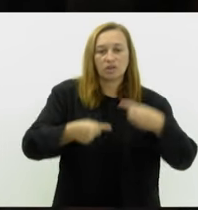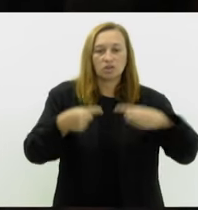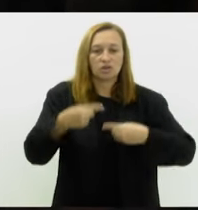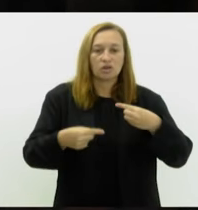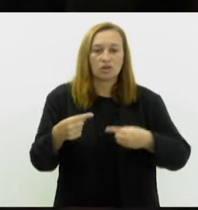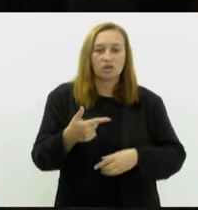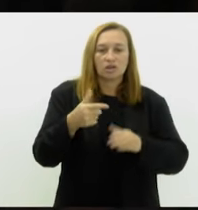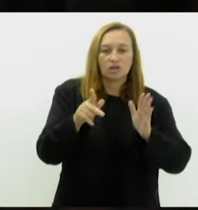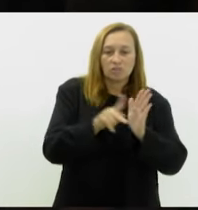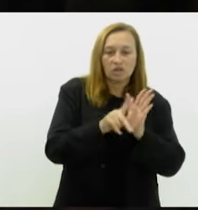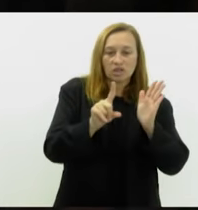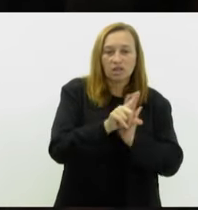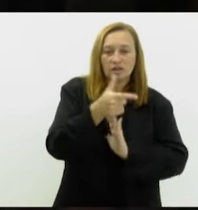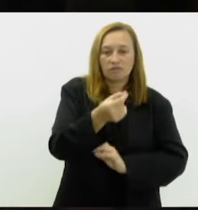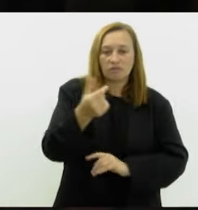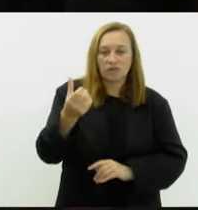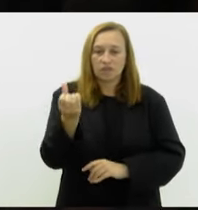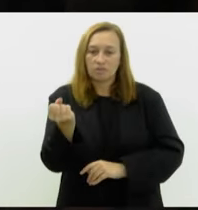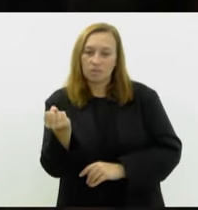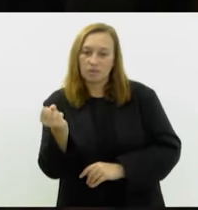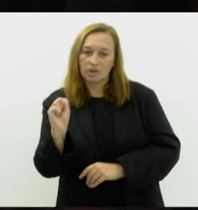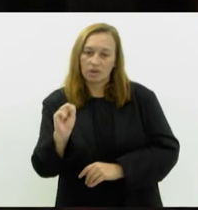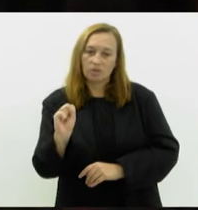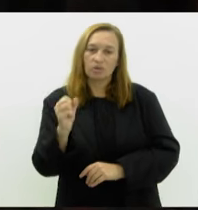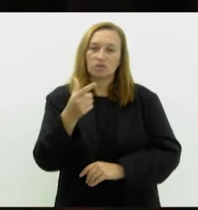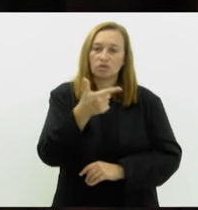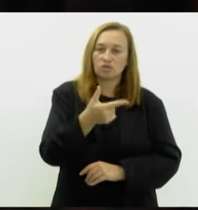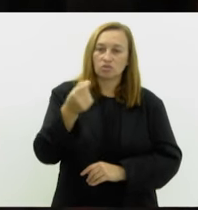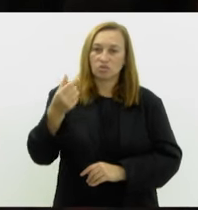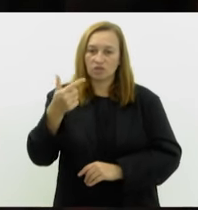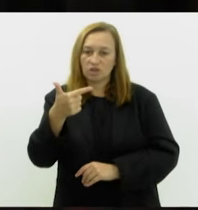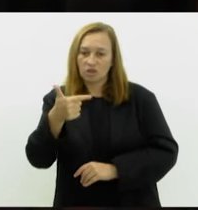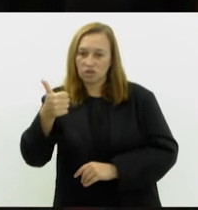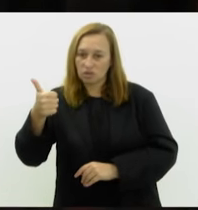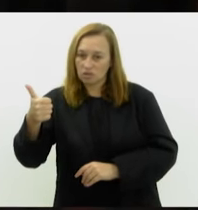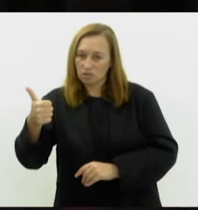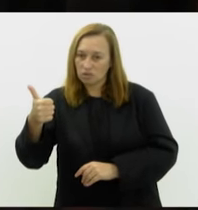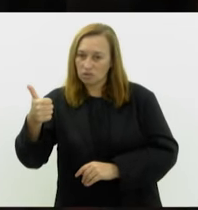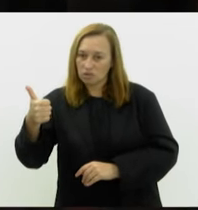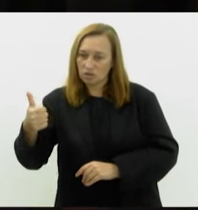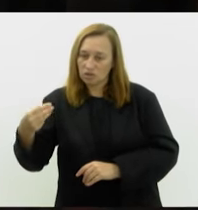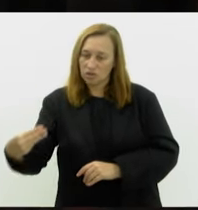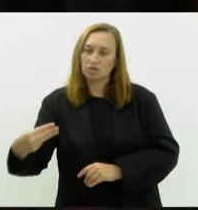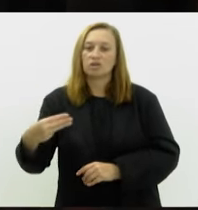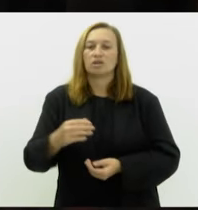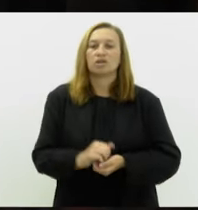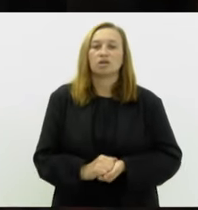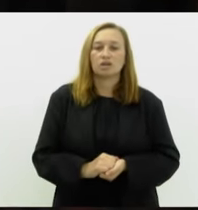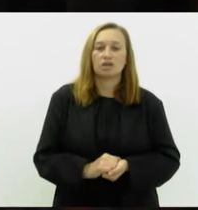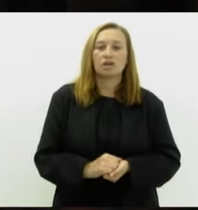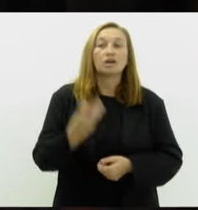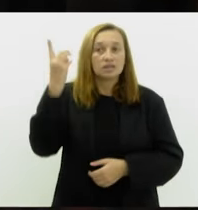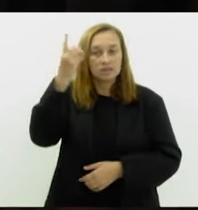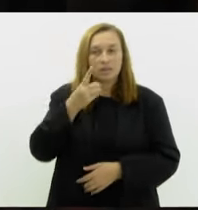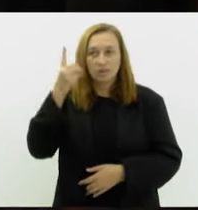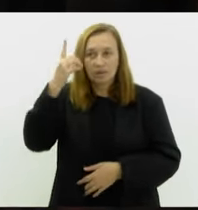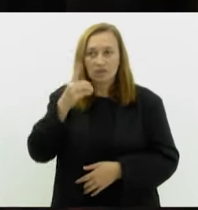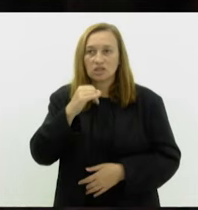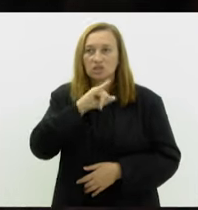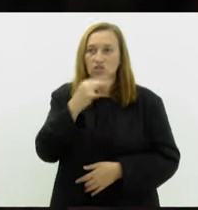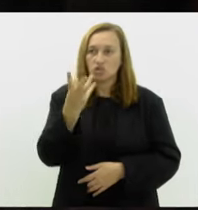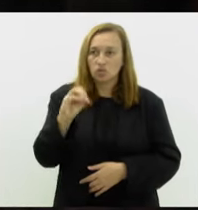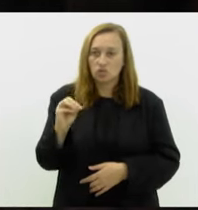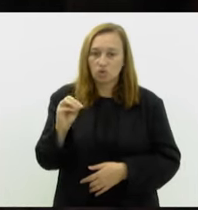projeto de lei número 2068, de 21 de 2023, de autoria do deputado Júlio